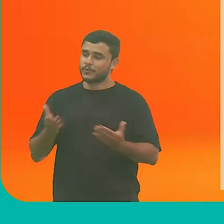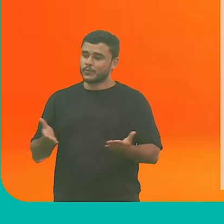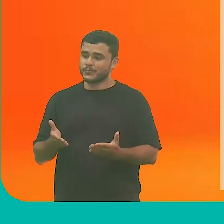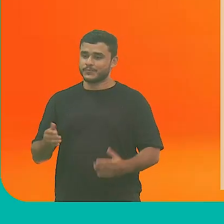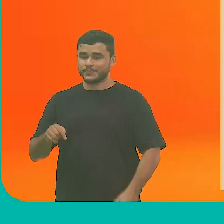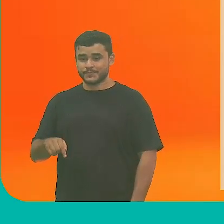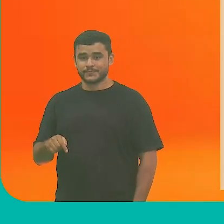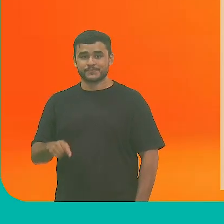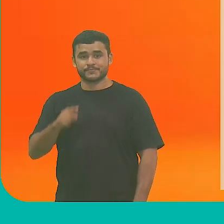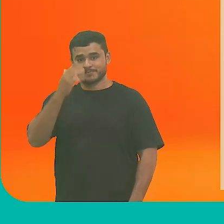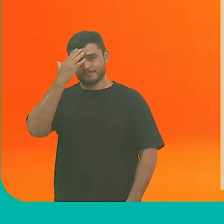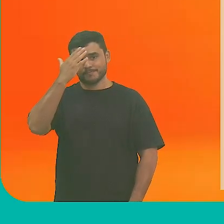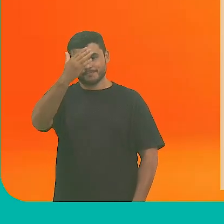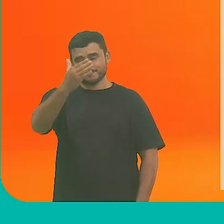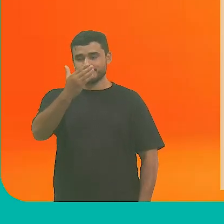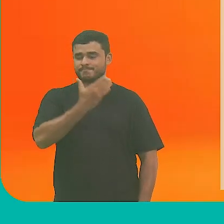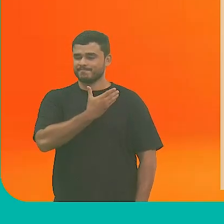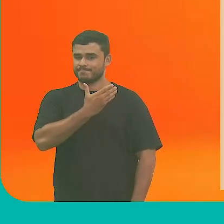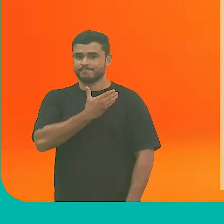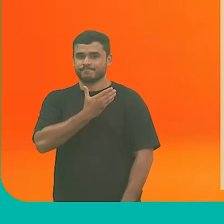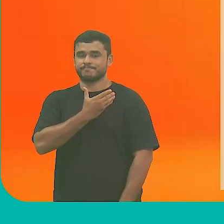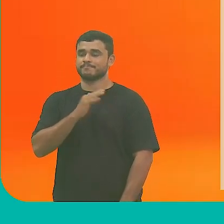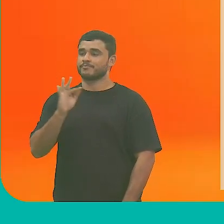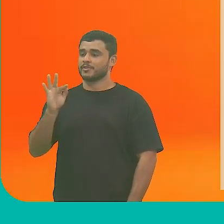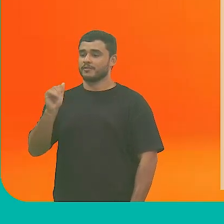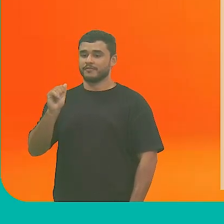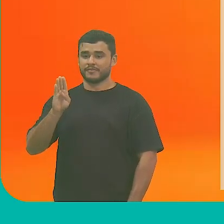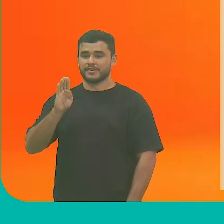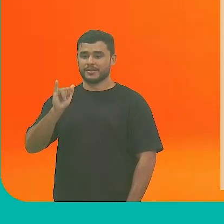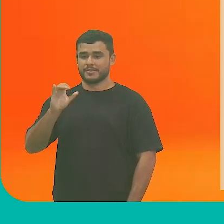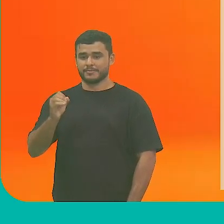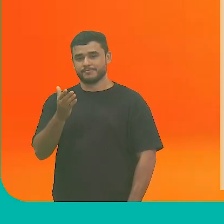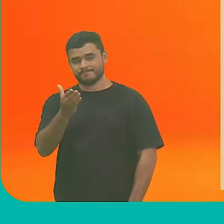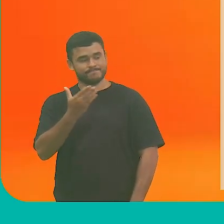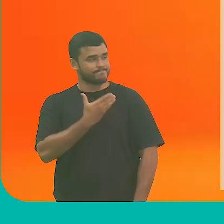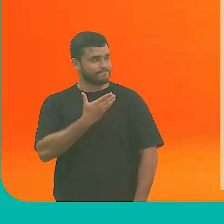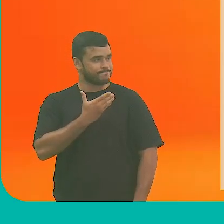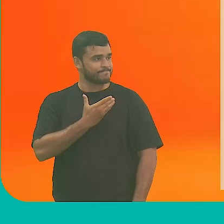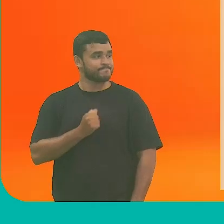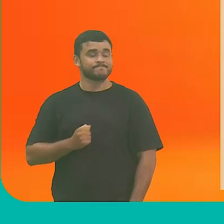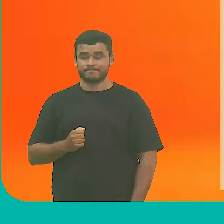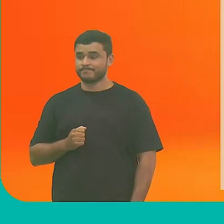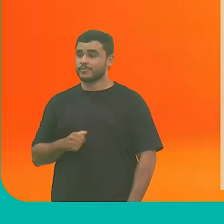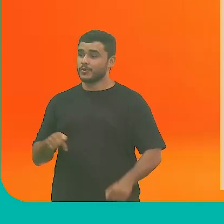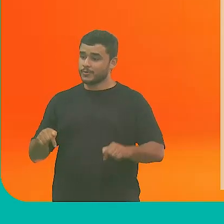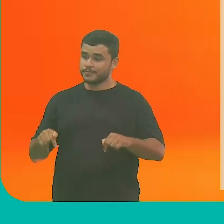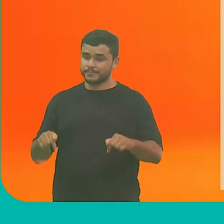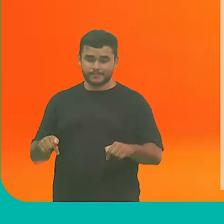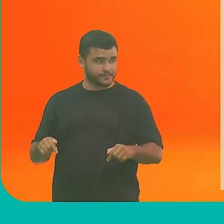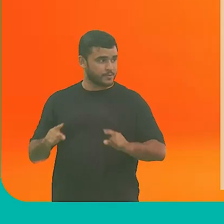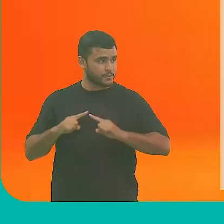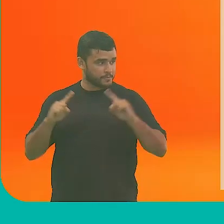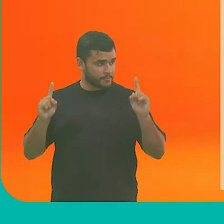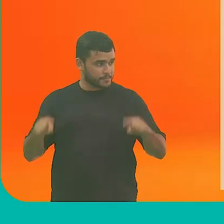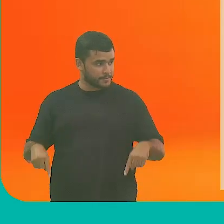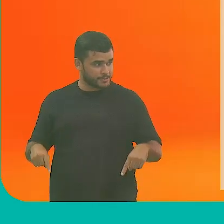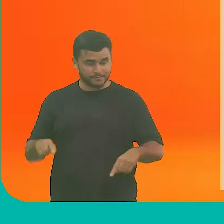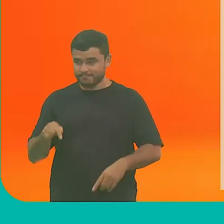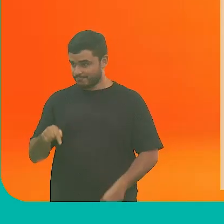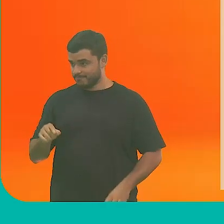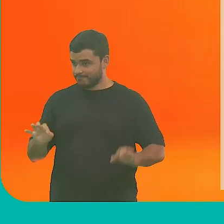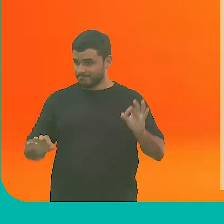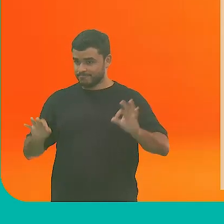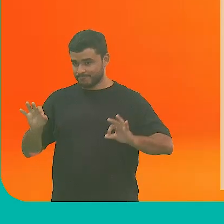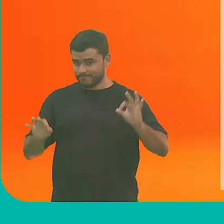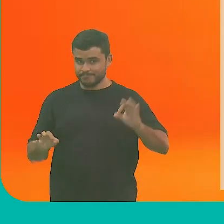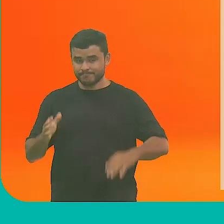meu amigo, de um cara que eu tenho como referência, que é o professor Fábio Frota, de estar fazendo parte desse projeto, um projeto